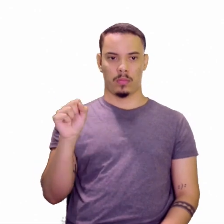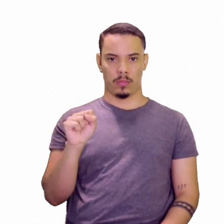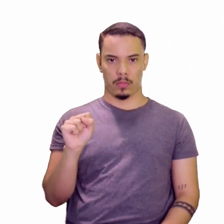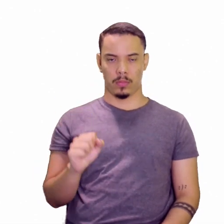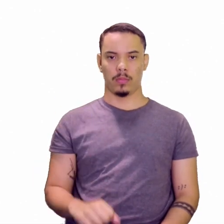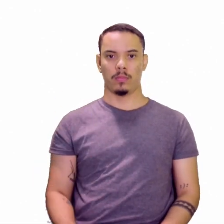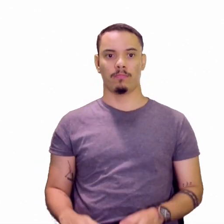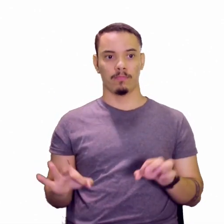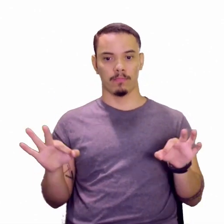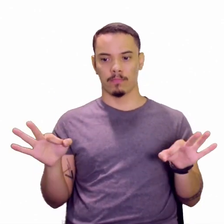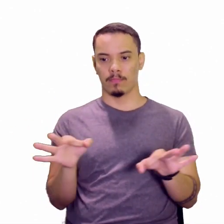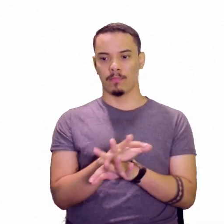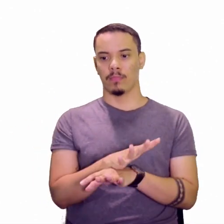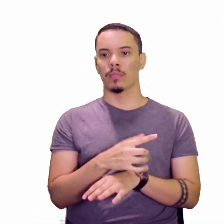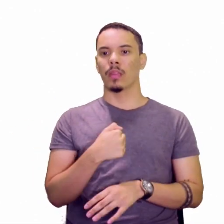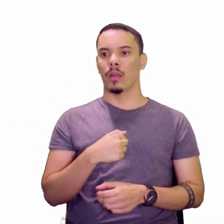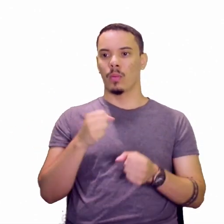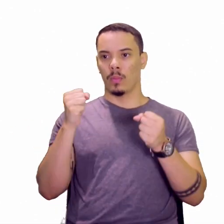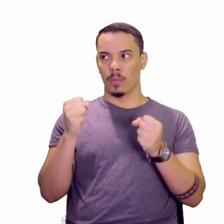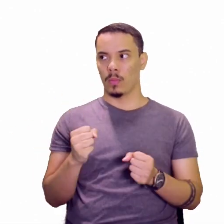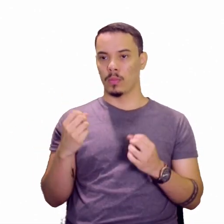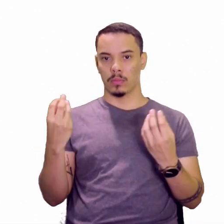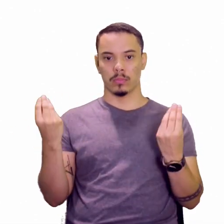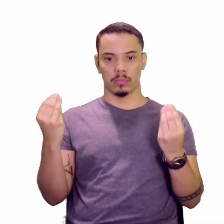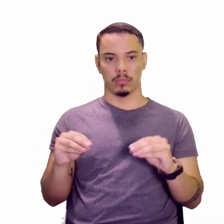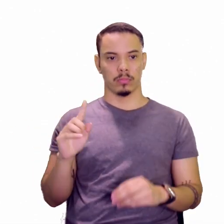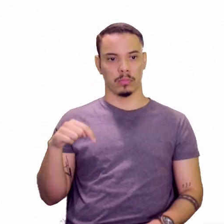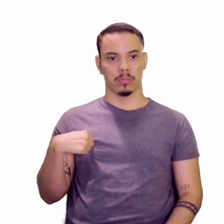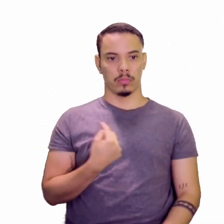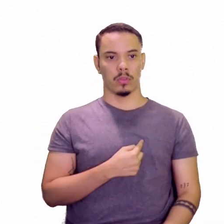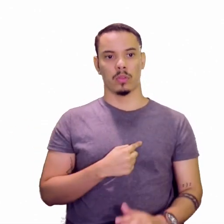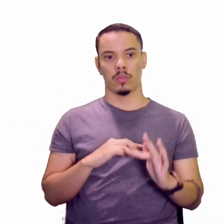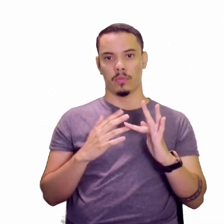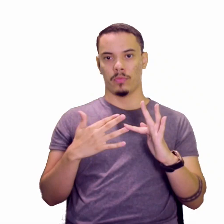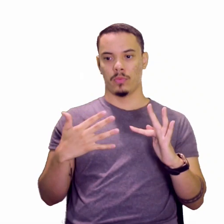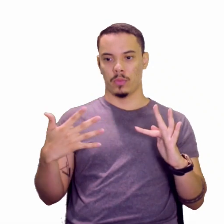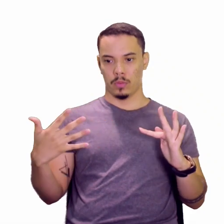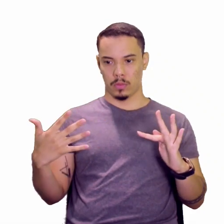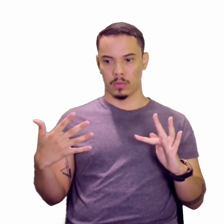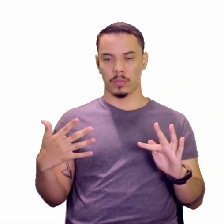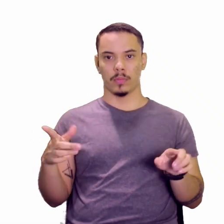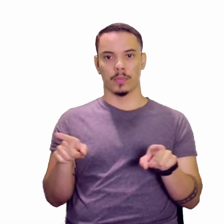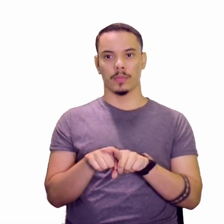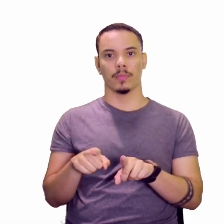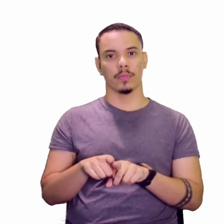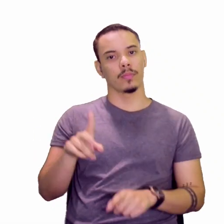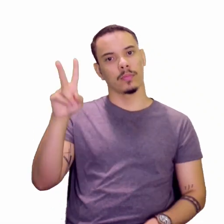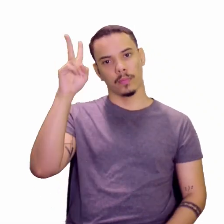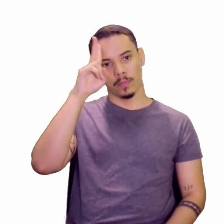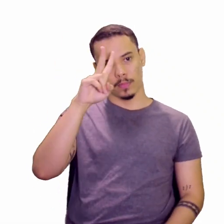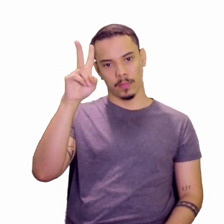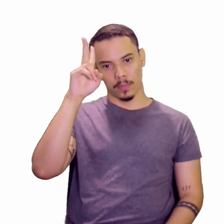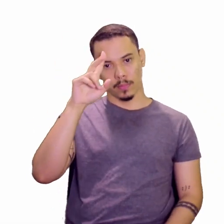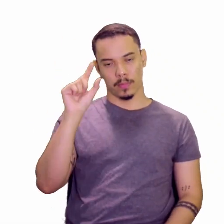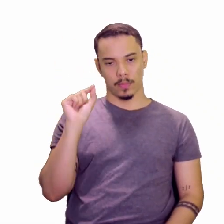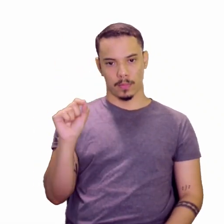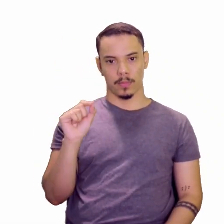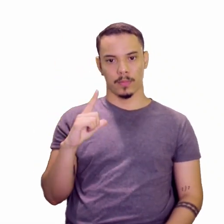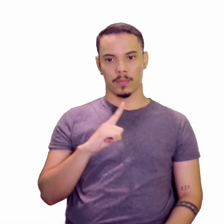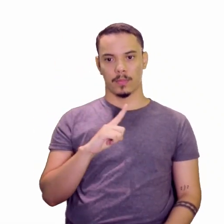segundo. Pronto, aí eu posso aí construir a nossa função. Lembrando que como nós temos